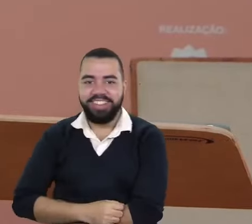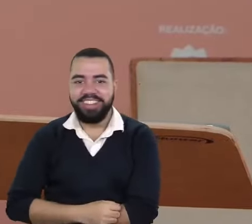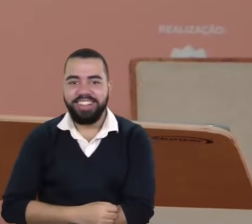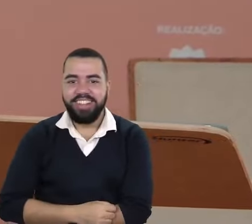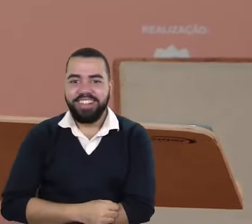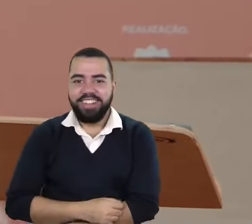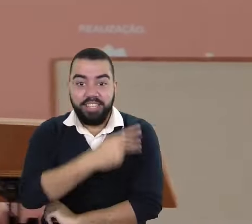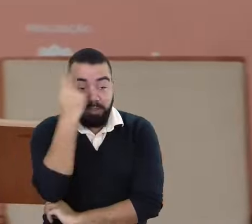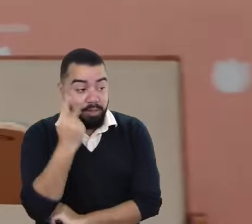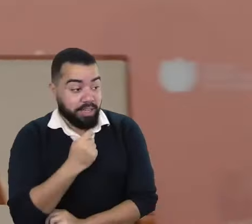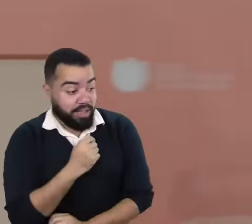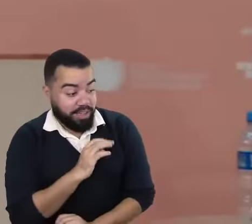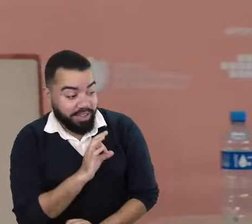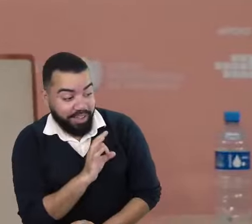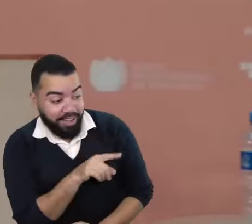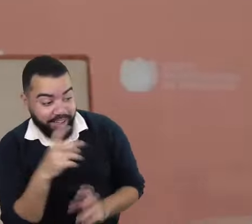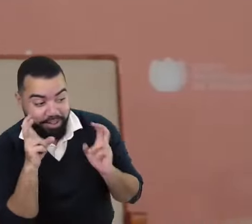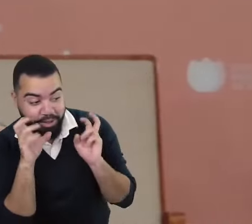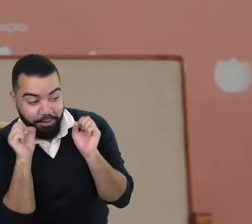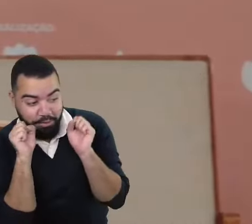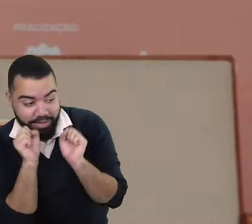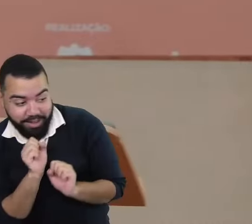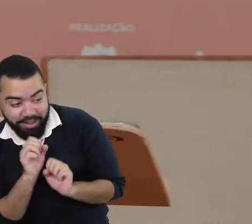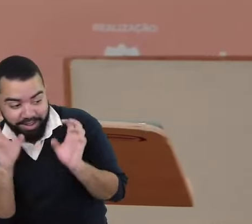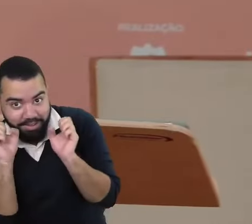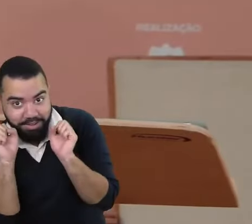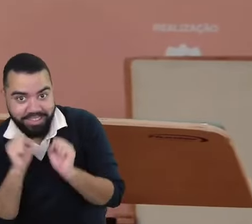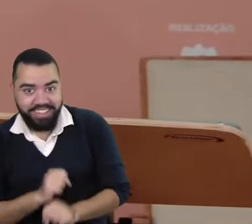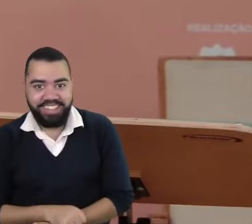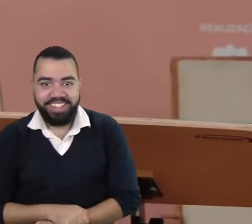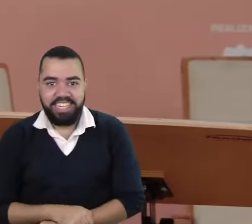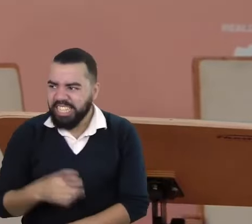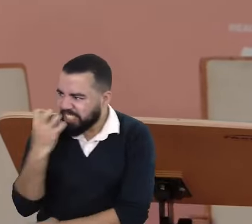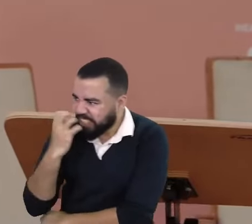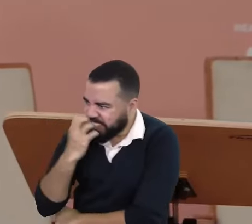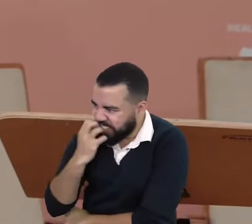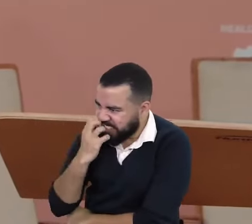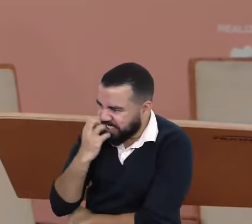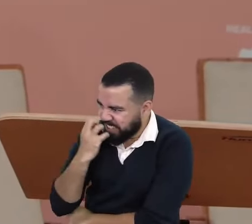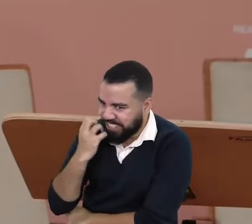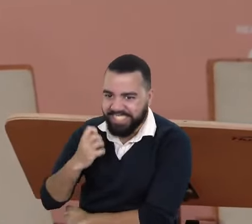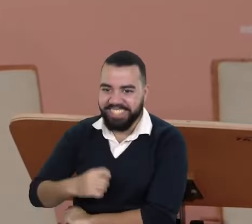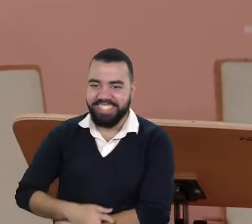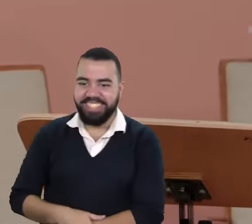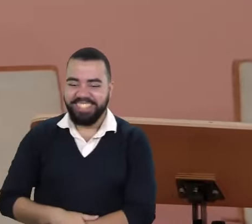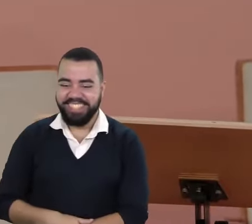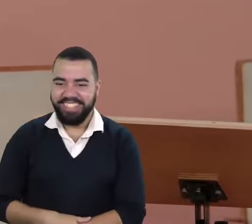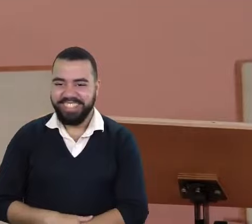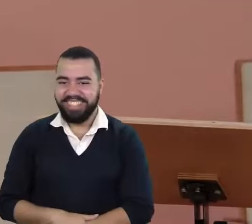Aí a pessoa vinha assim, ó, ele é tão fofinho, olha os cachinhos dourados dele.